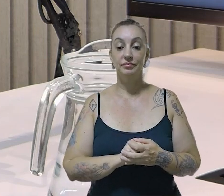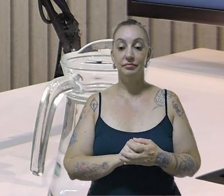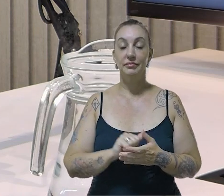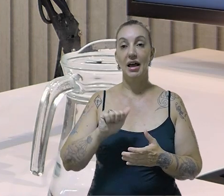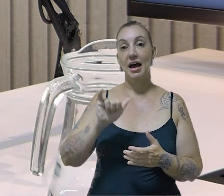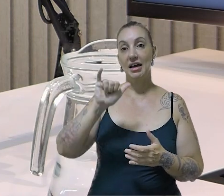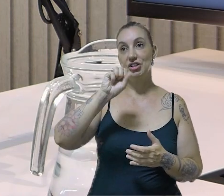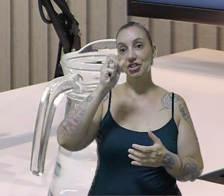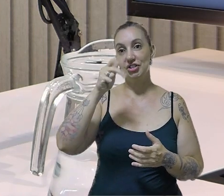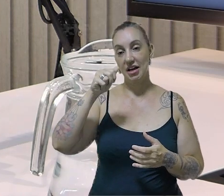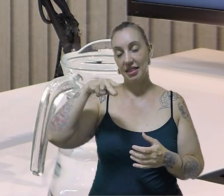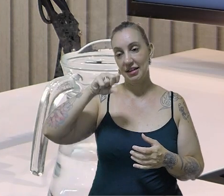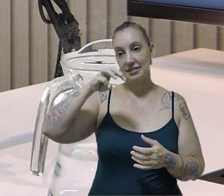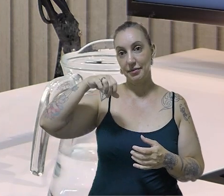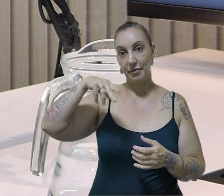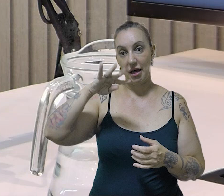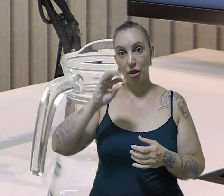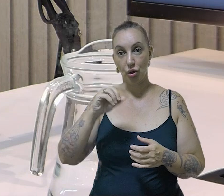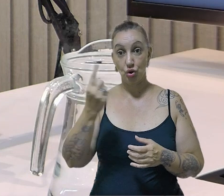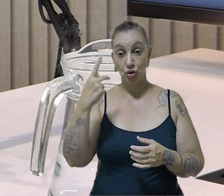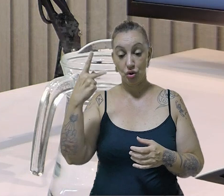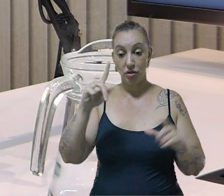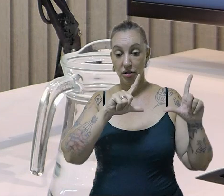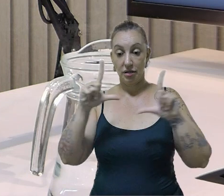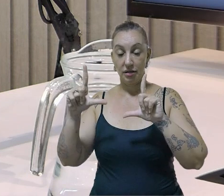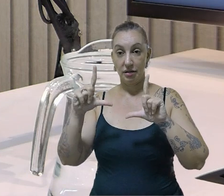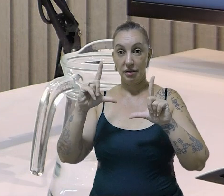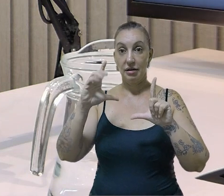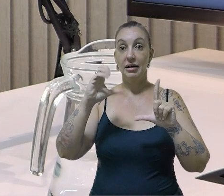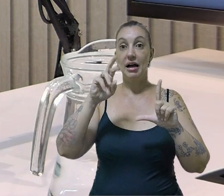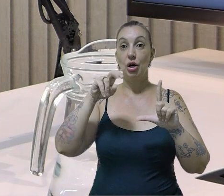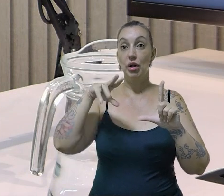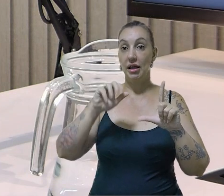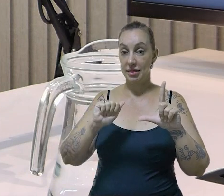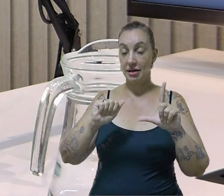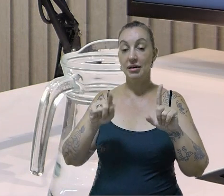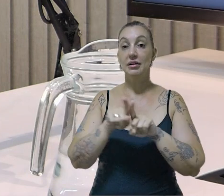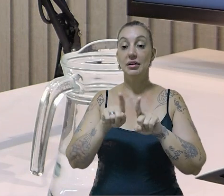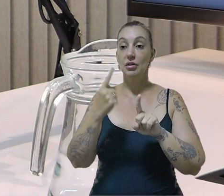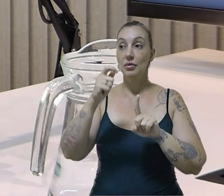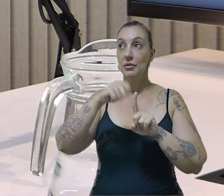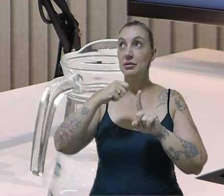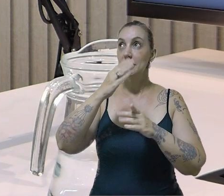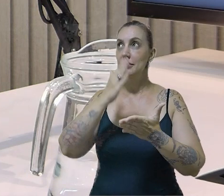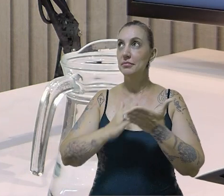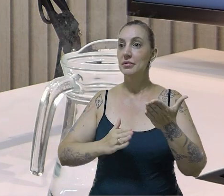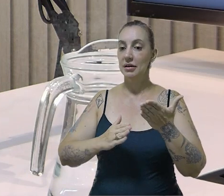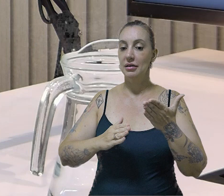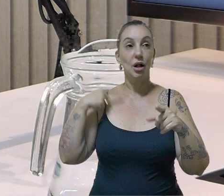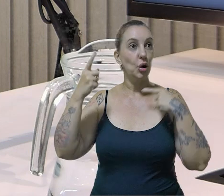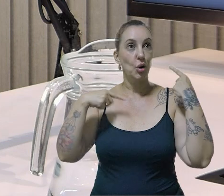Nascimento no elenco é um solo dela cenário da Carolina Gracindo e também em um mês e meio estarei